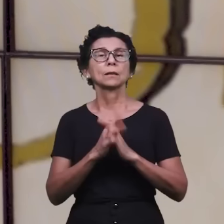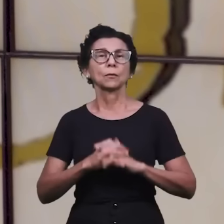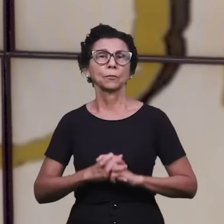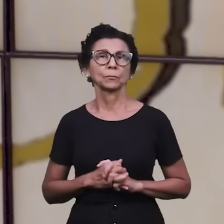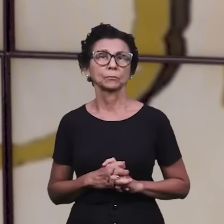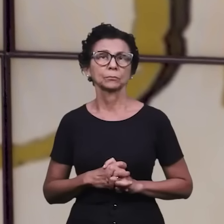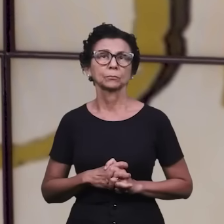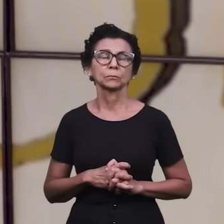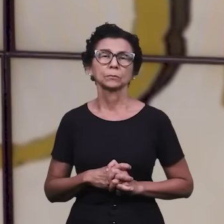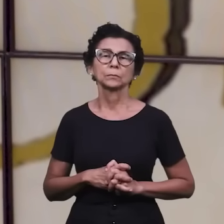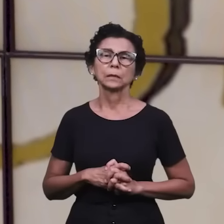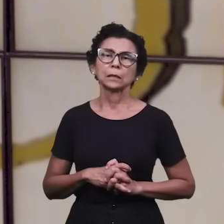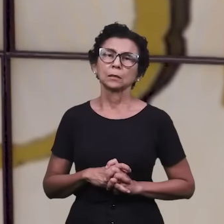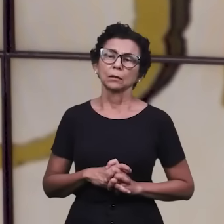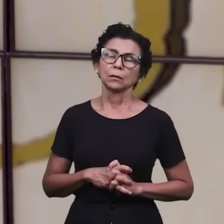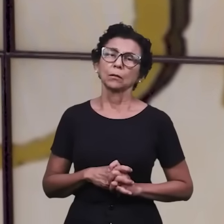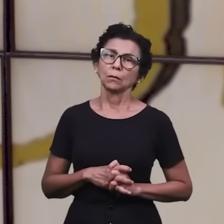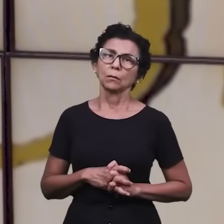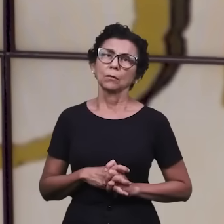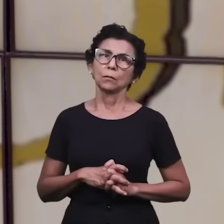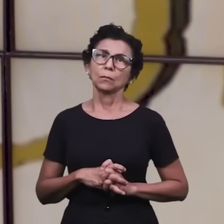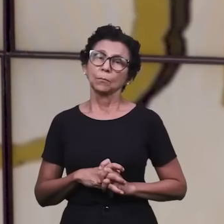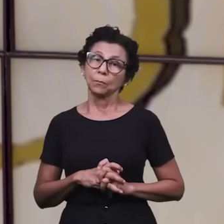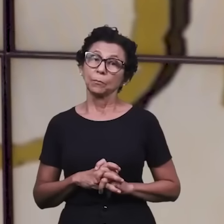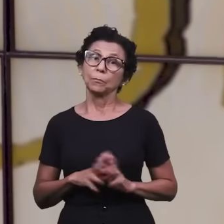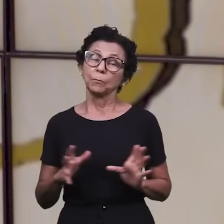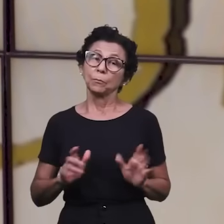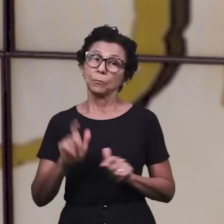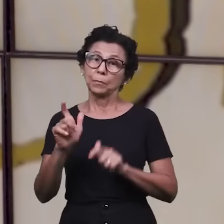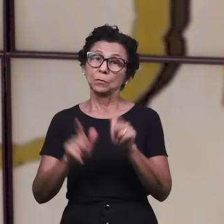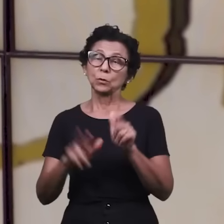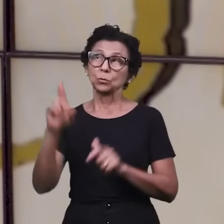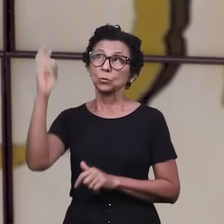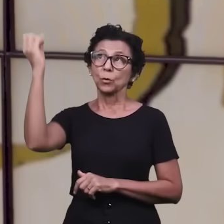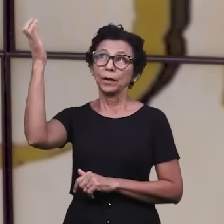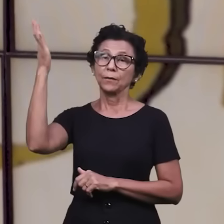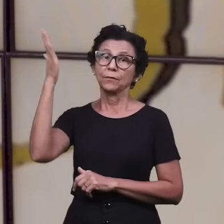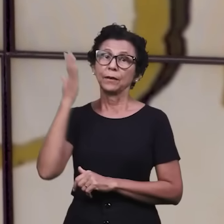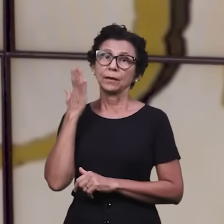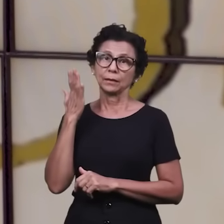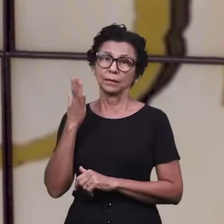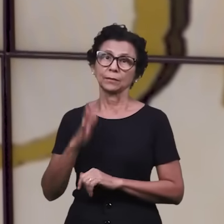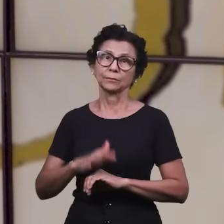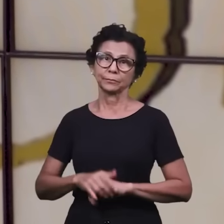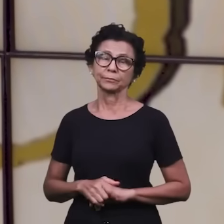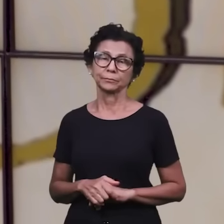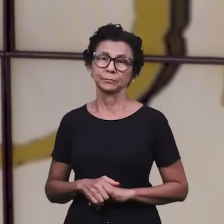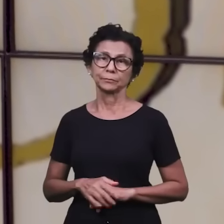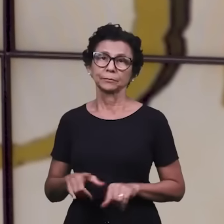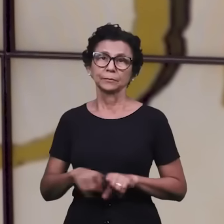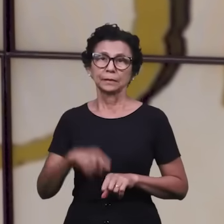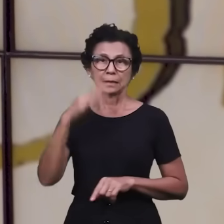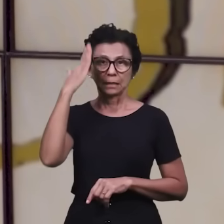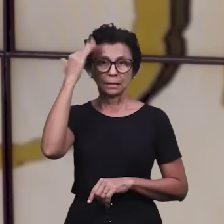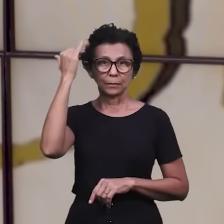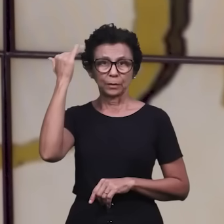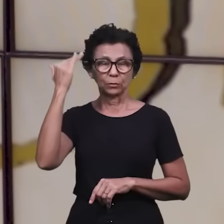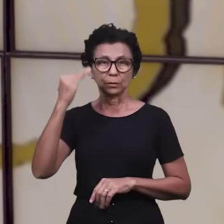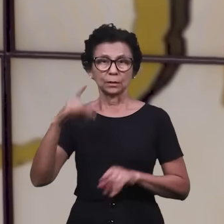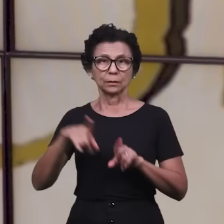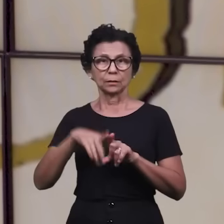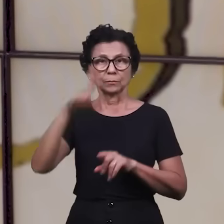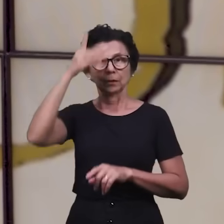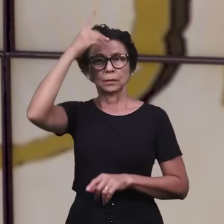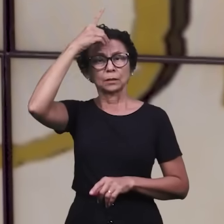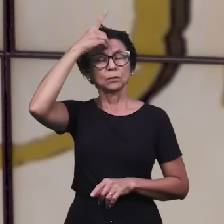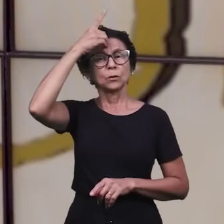ser, muitos são levantados por revelação, mas sabedoria também é dom. Claro. E não é um dom